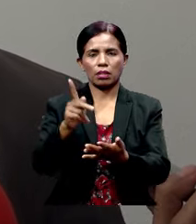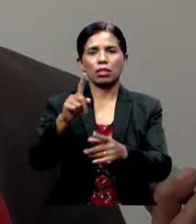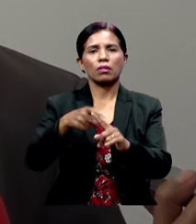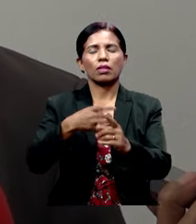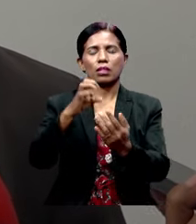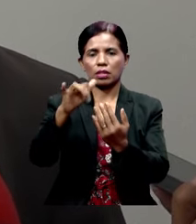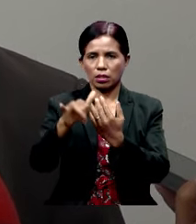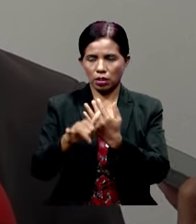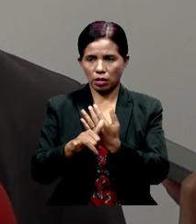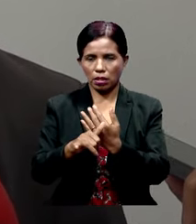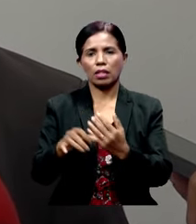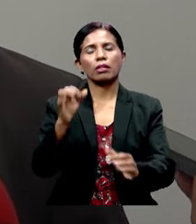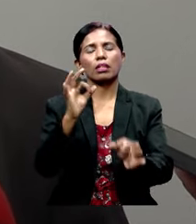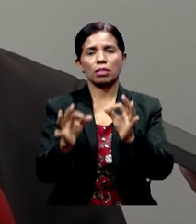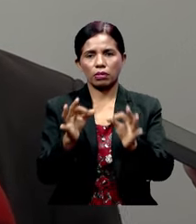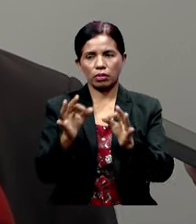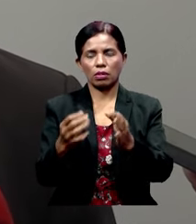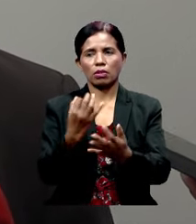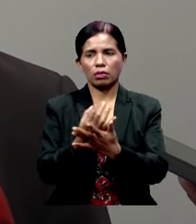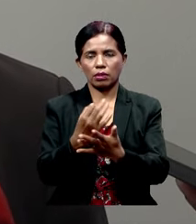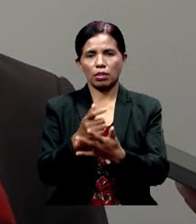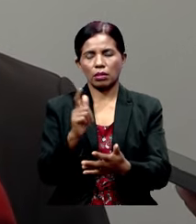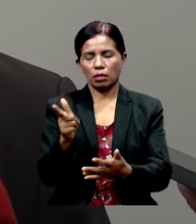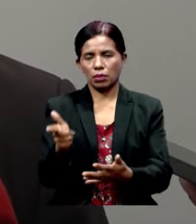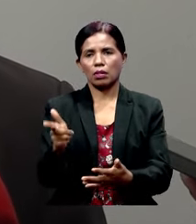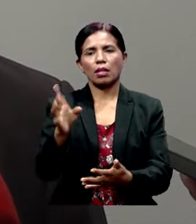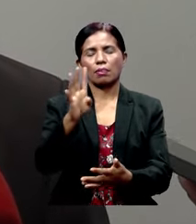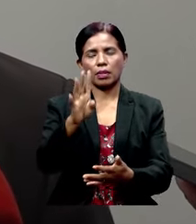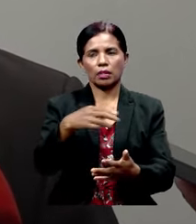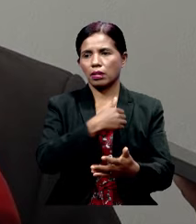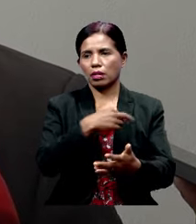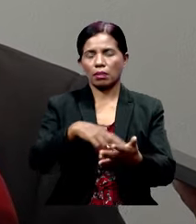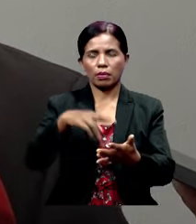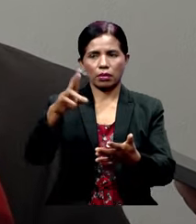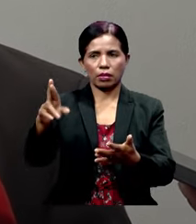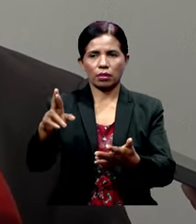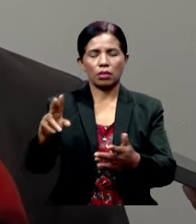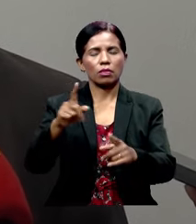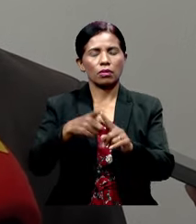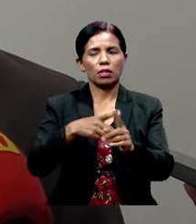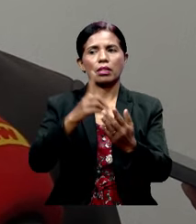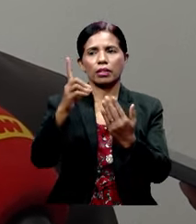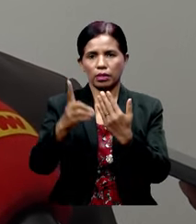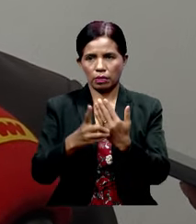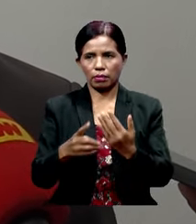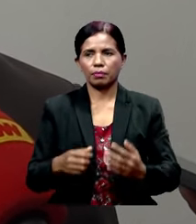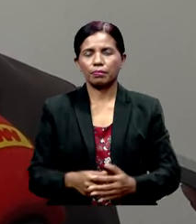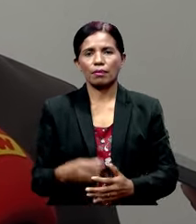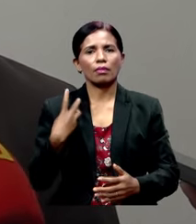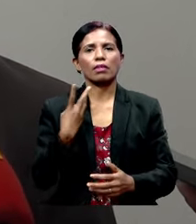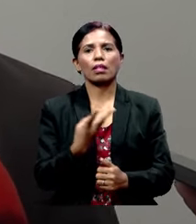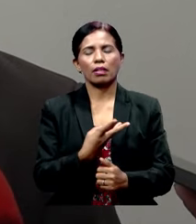janeiro quando orçamento 2024 nia sirau ka prova ia até fim do dezembro. Lebe ita